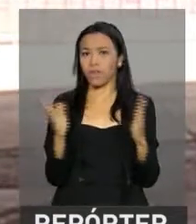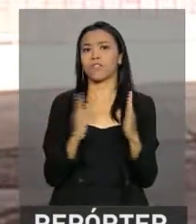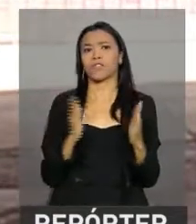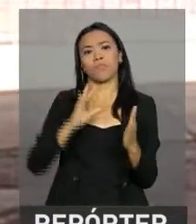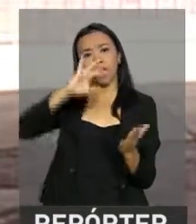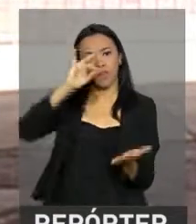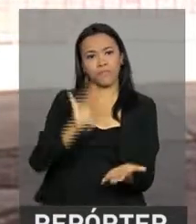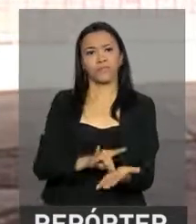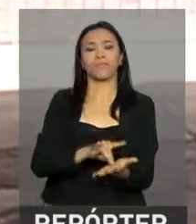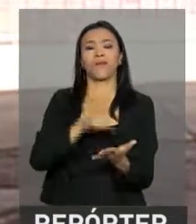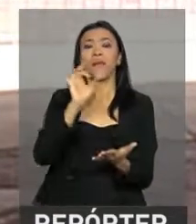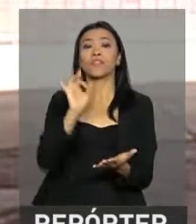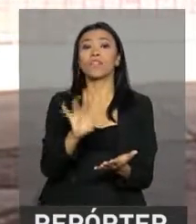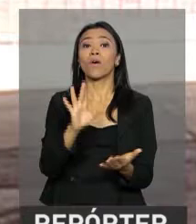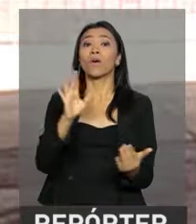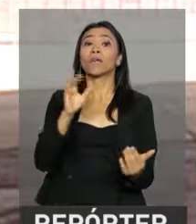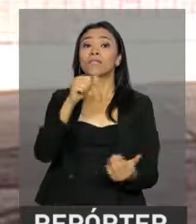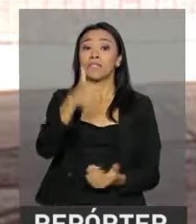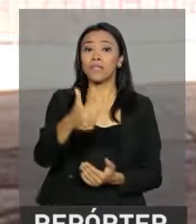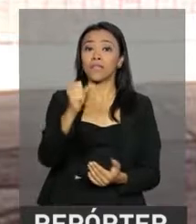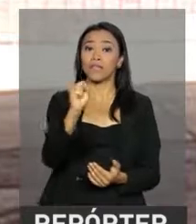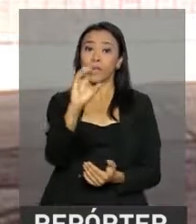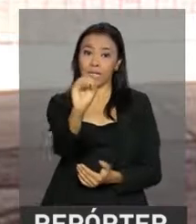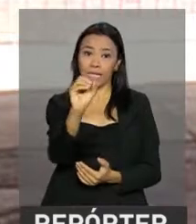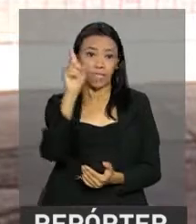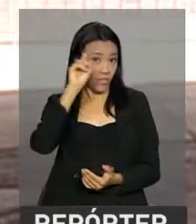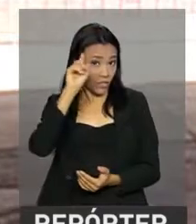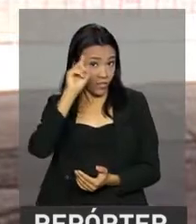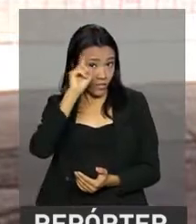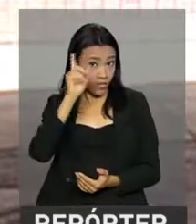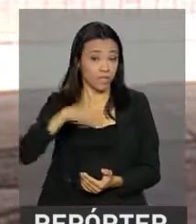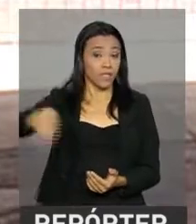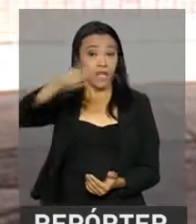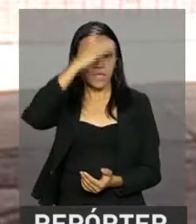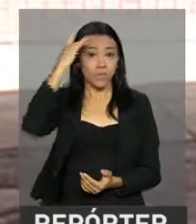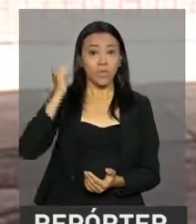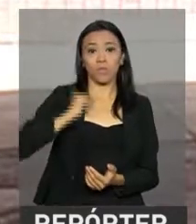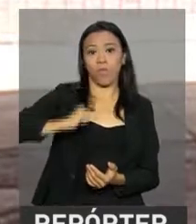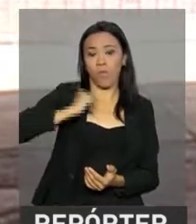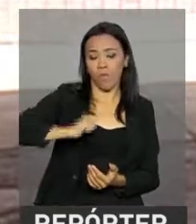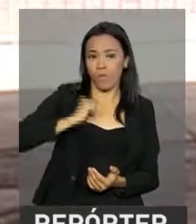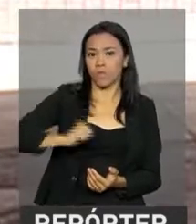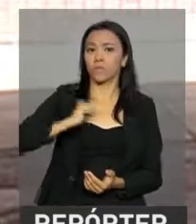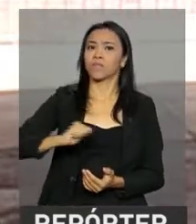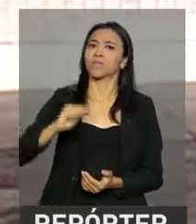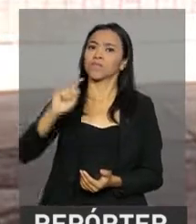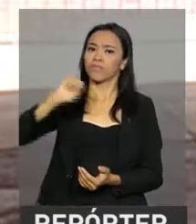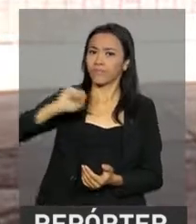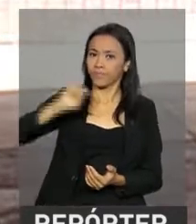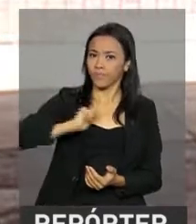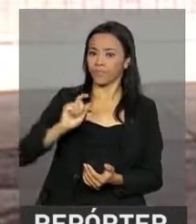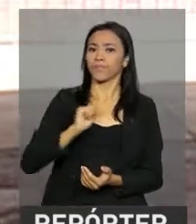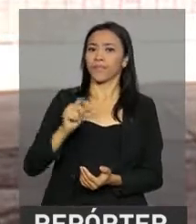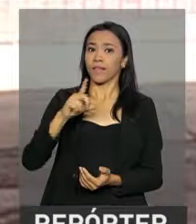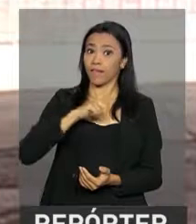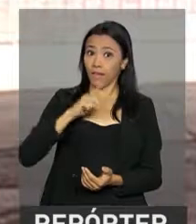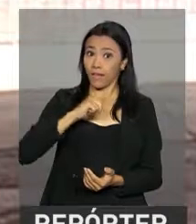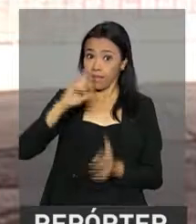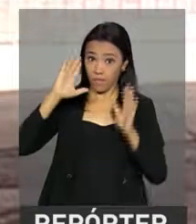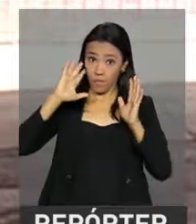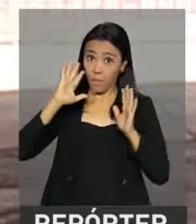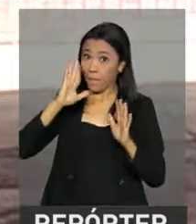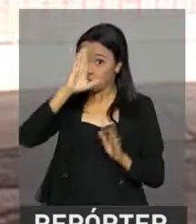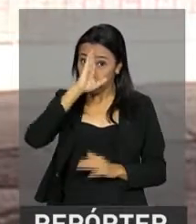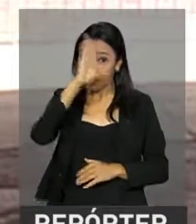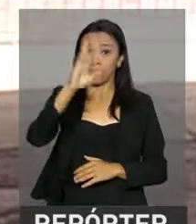revalidado é de até 180 dias os bolsistas do programa ciência sem fronteiras tem prioridade